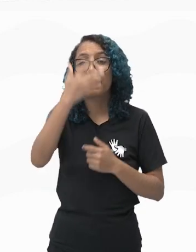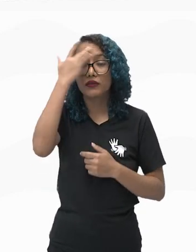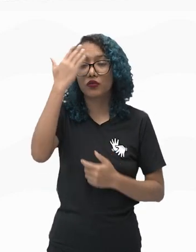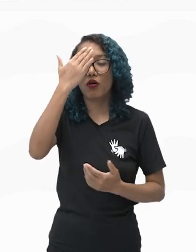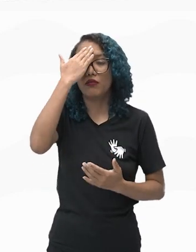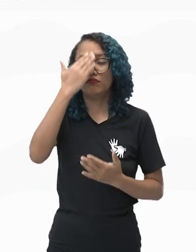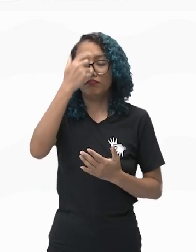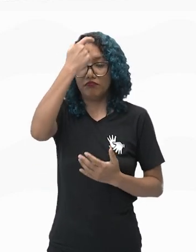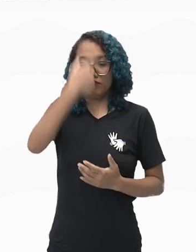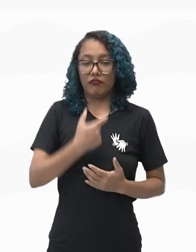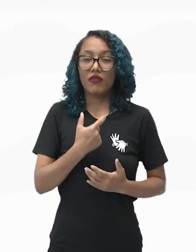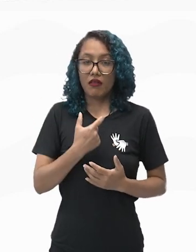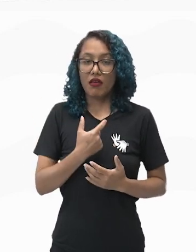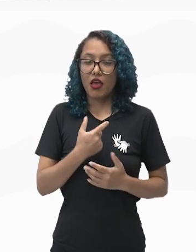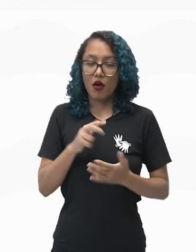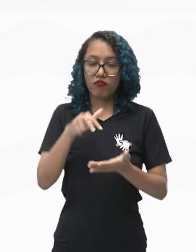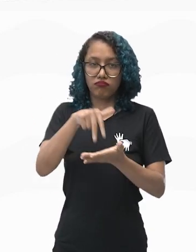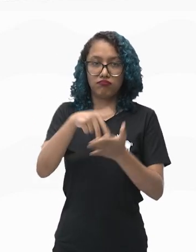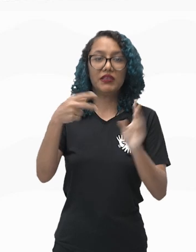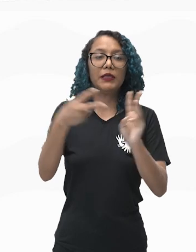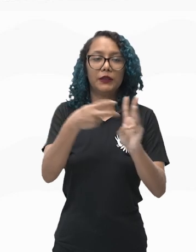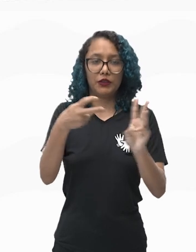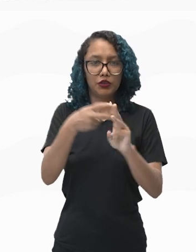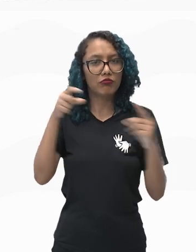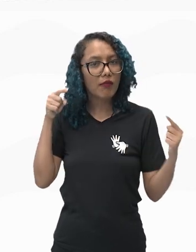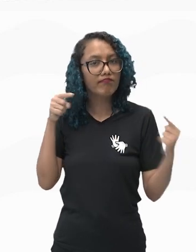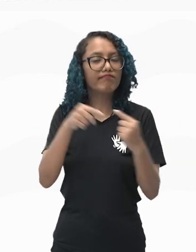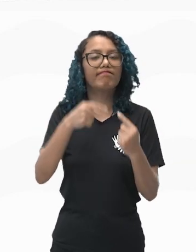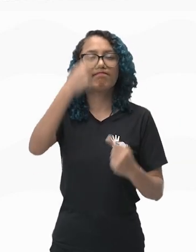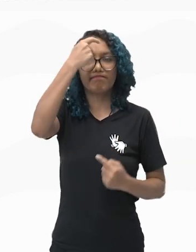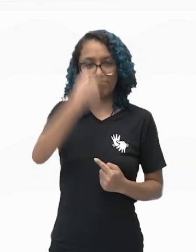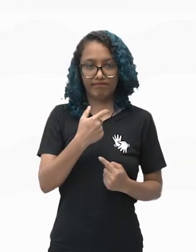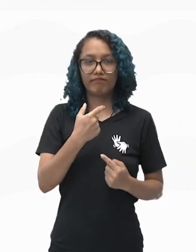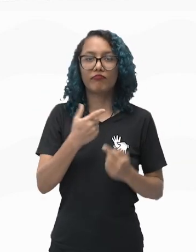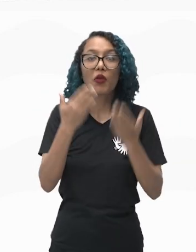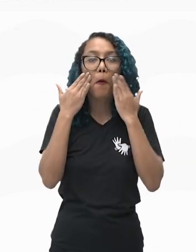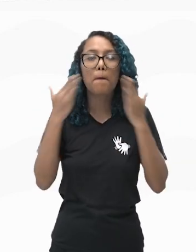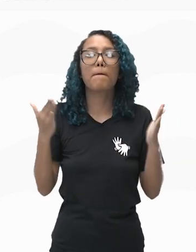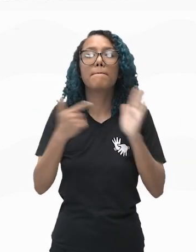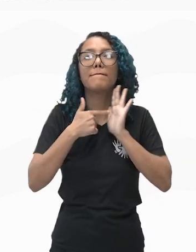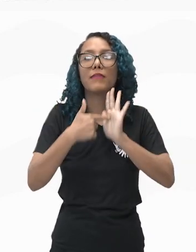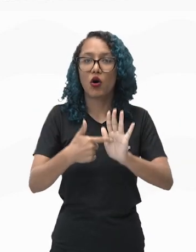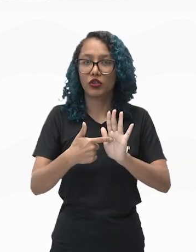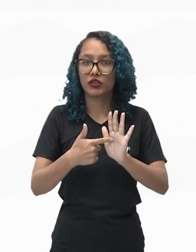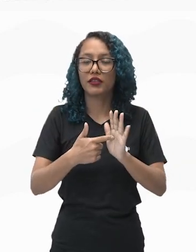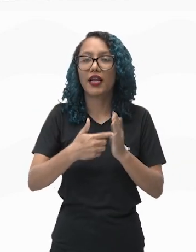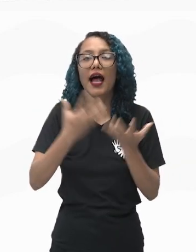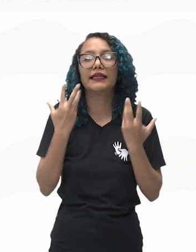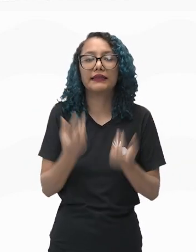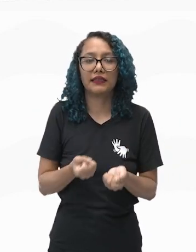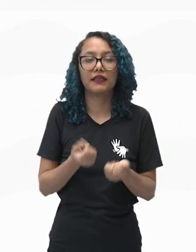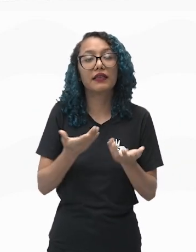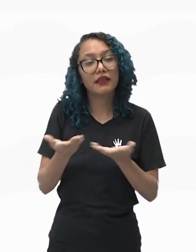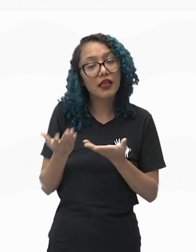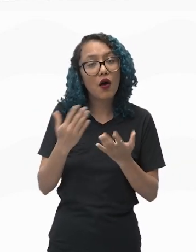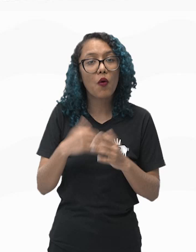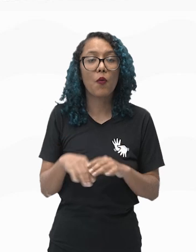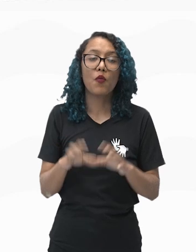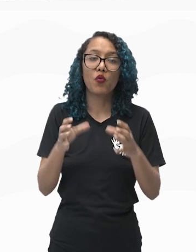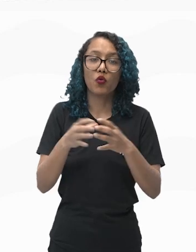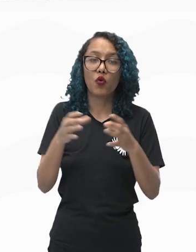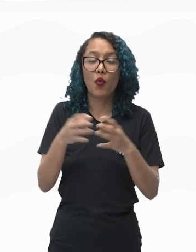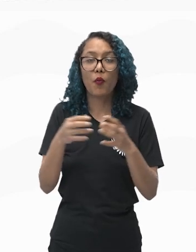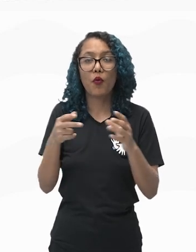vamos ver agora. Com 0,8%, né, houve um aumento dessa quantidade de pessoas que